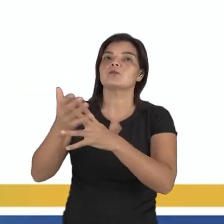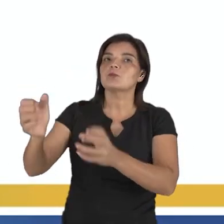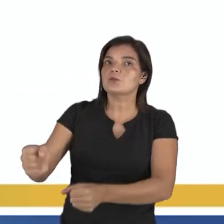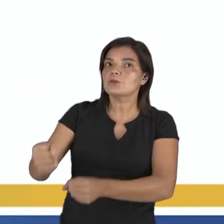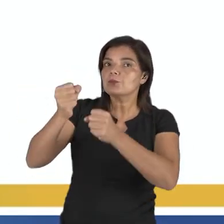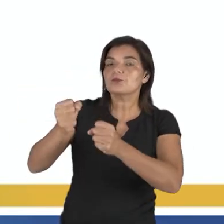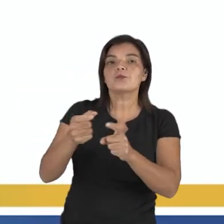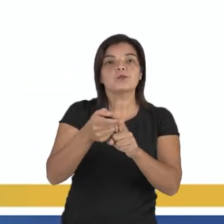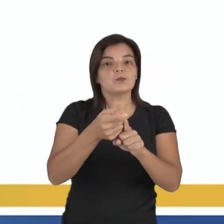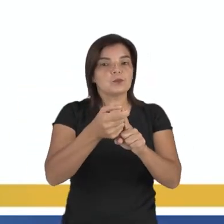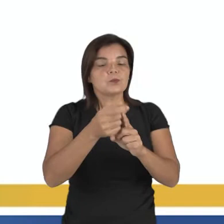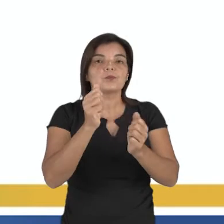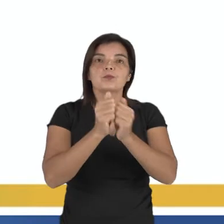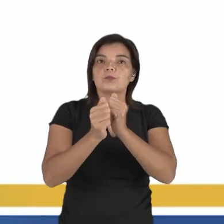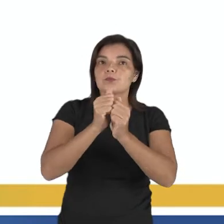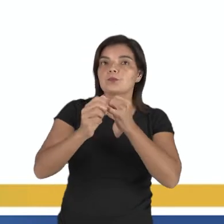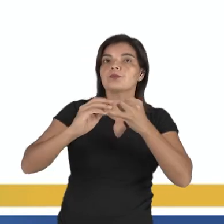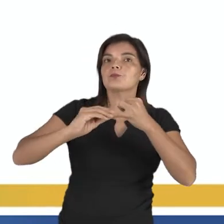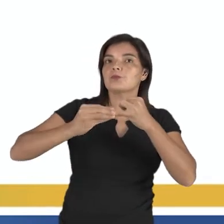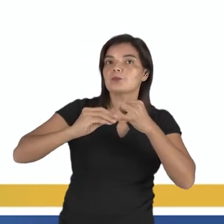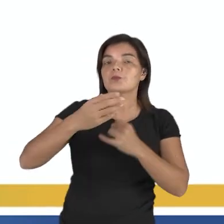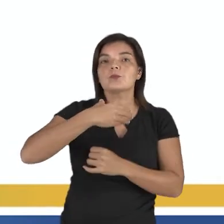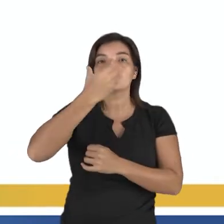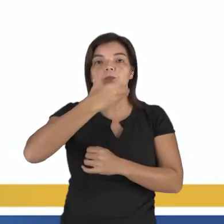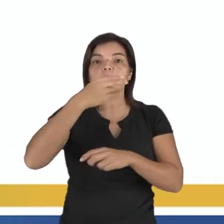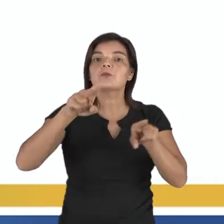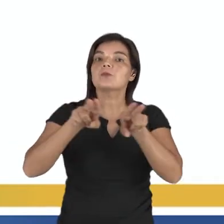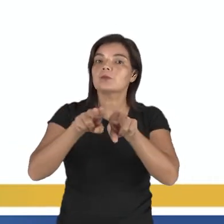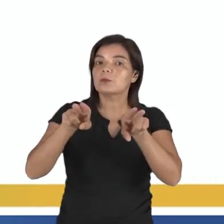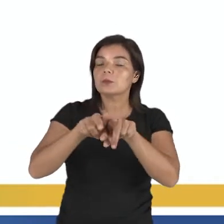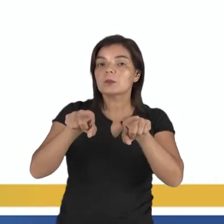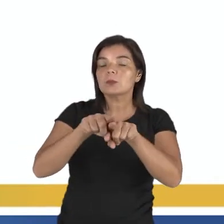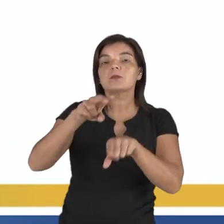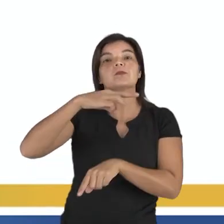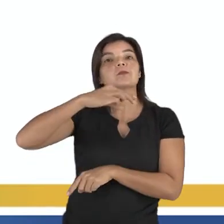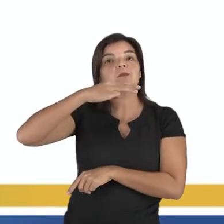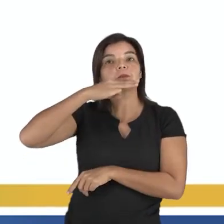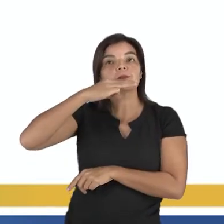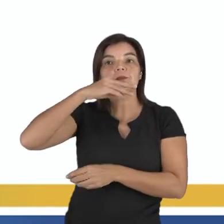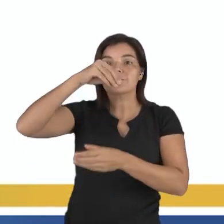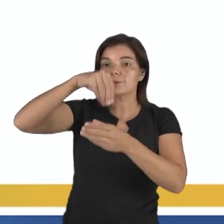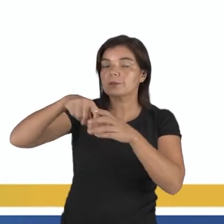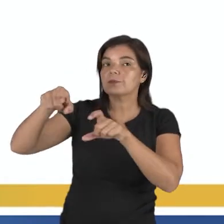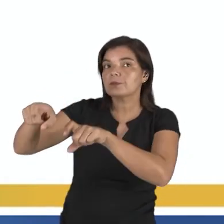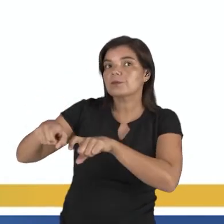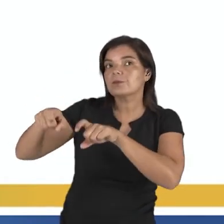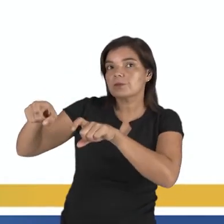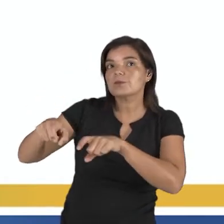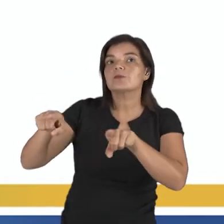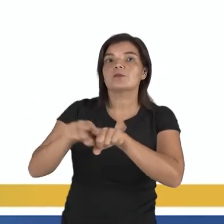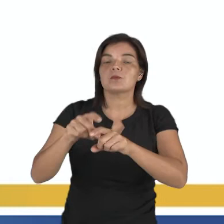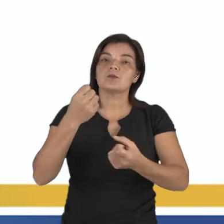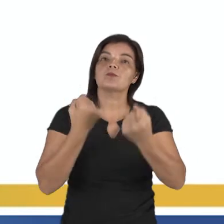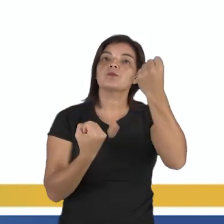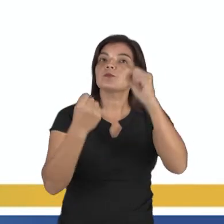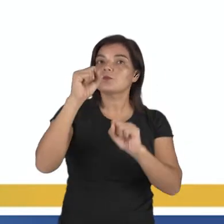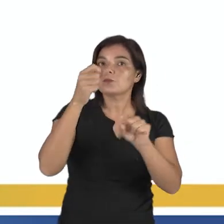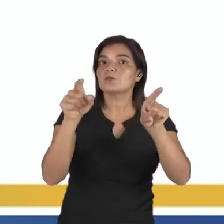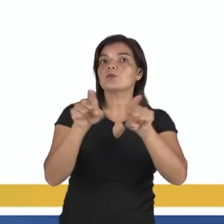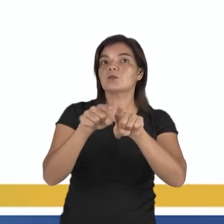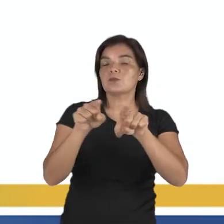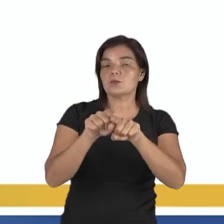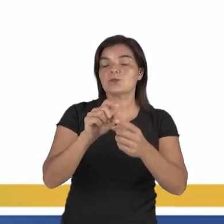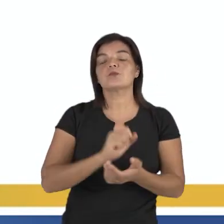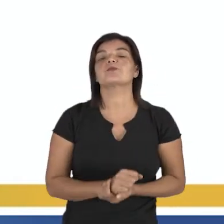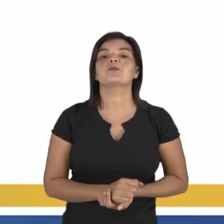arroz, feijão, frutas e também de cana-de-açúcar são a base da agricultura dentro do nosso estado. A indústria, por sua vez,